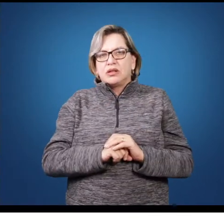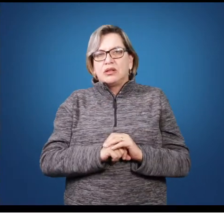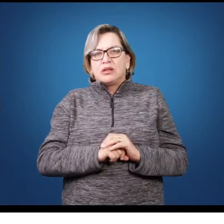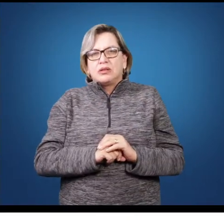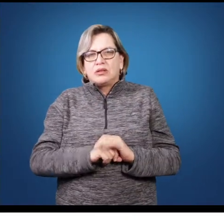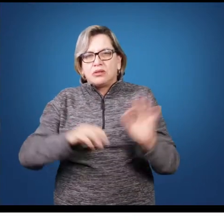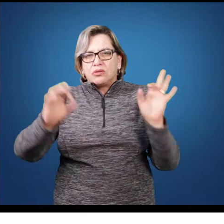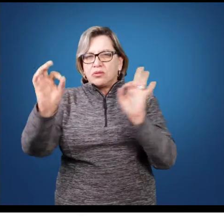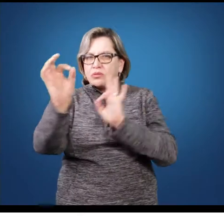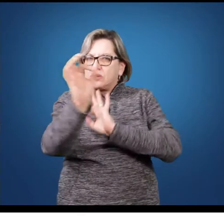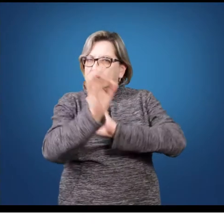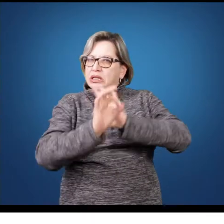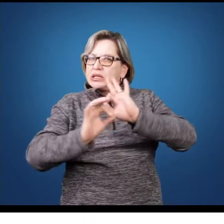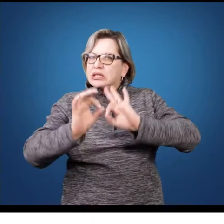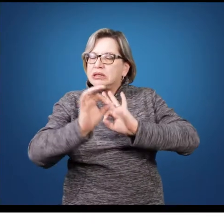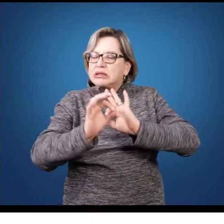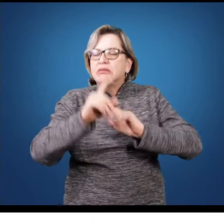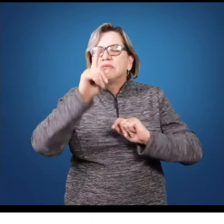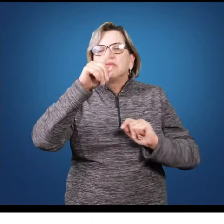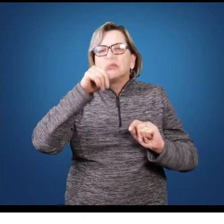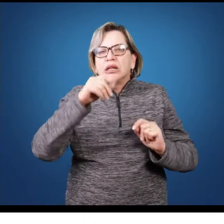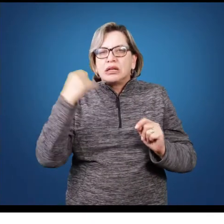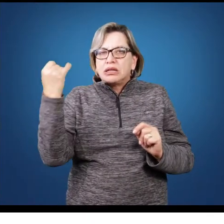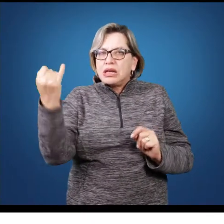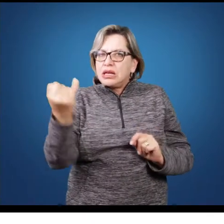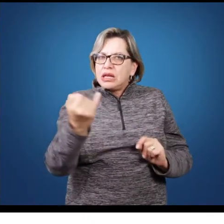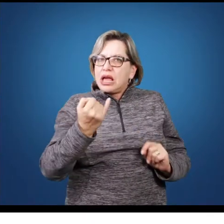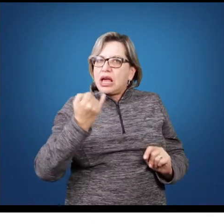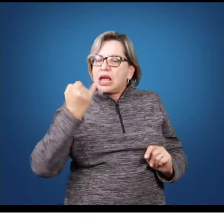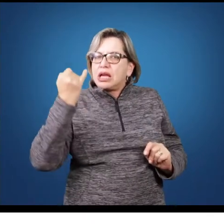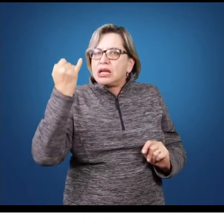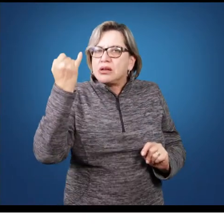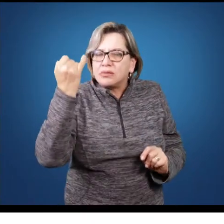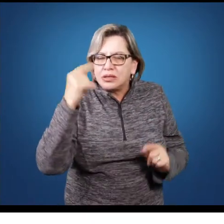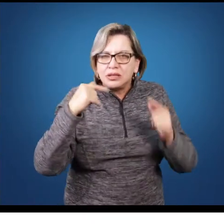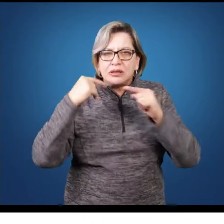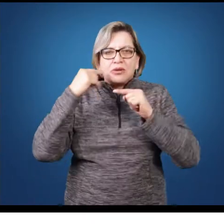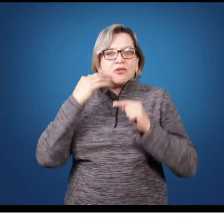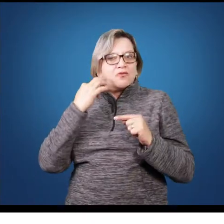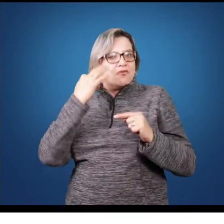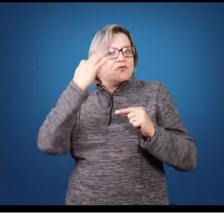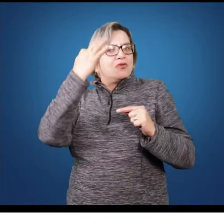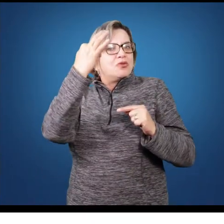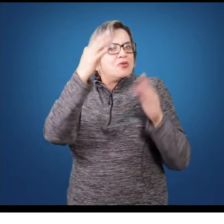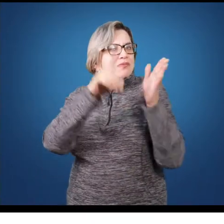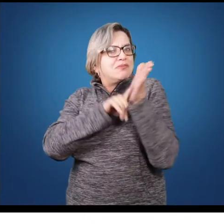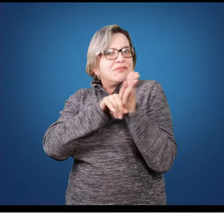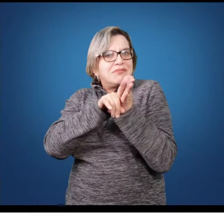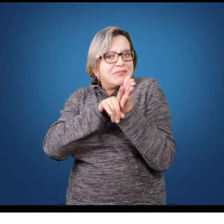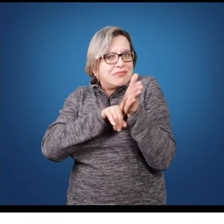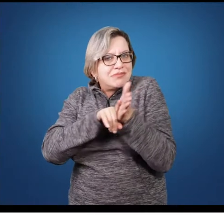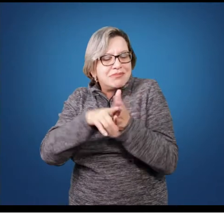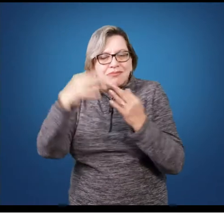O processo de planejamento, ele é fundamental para o êxito dessa pesquisa.